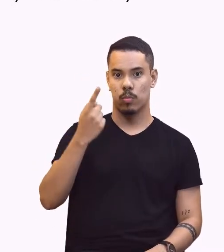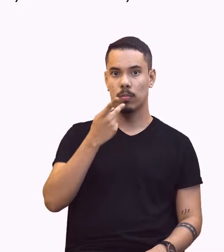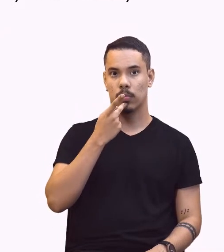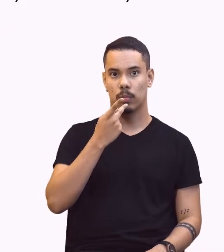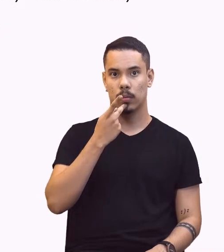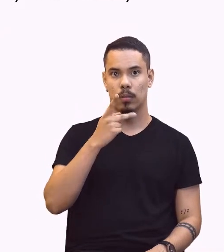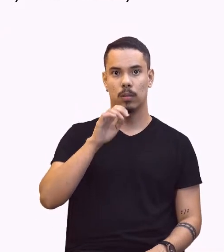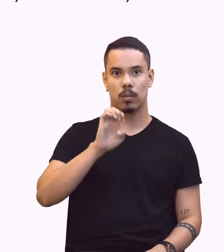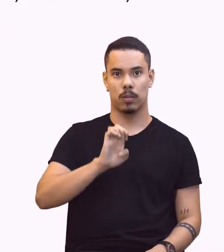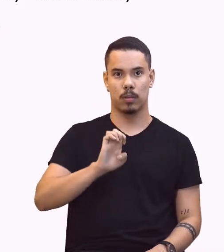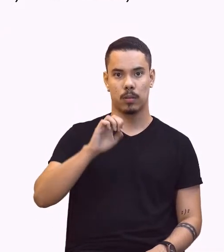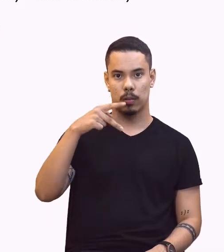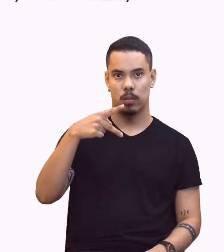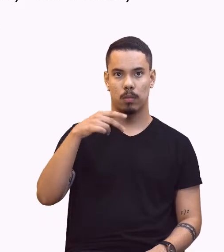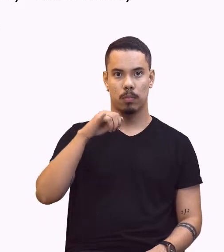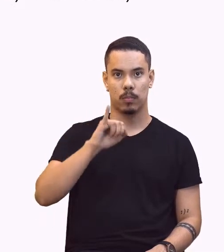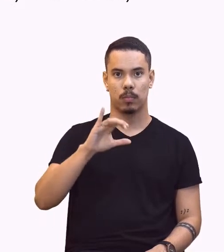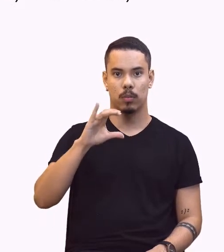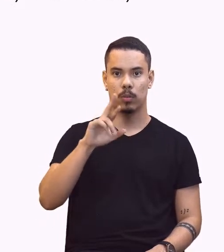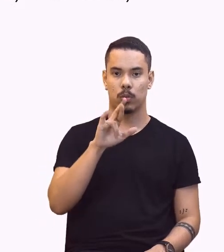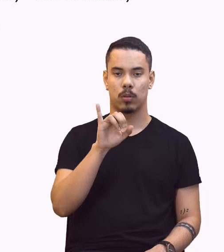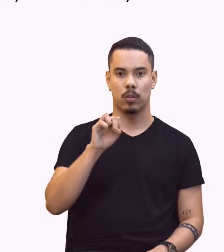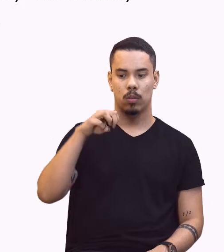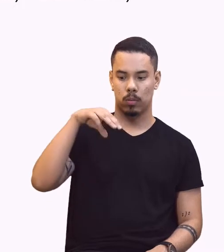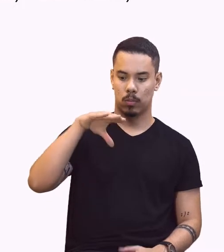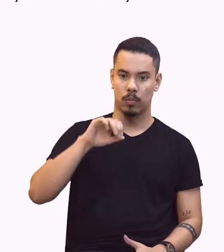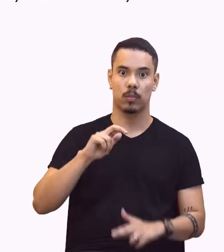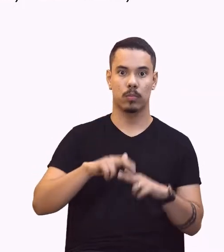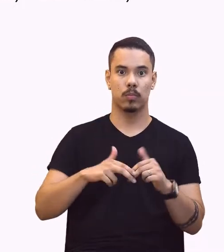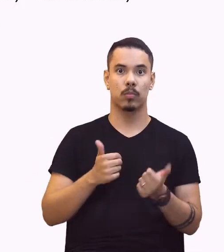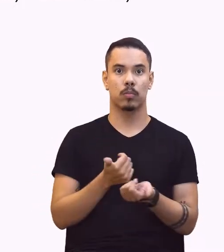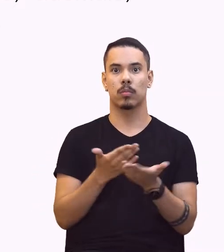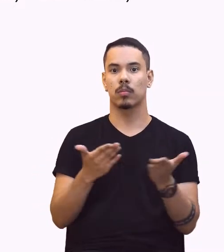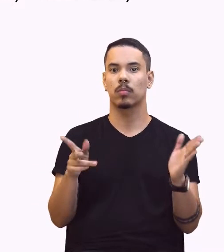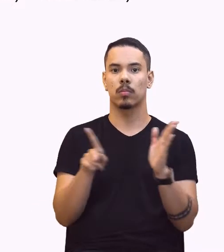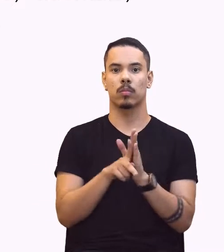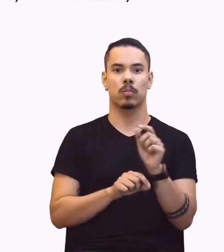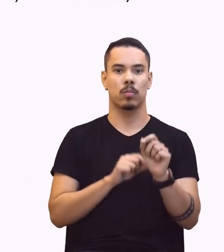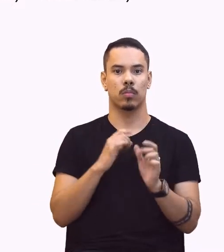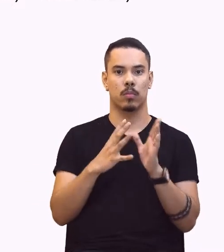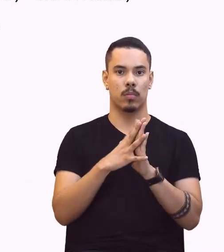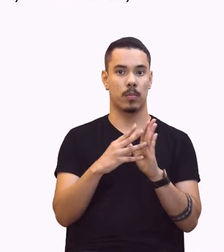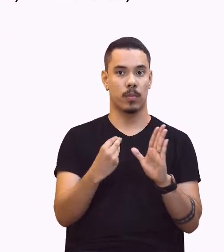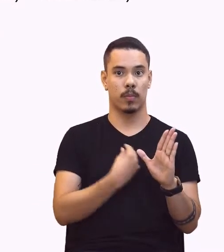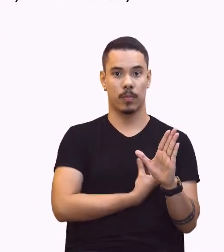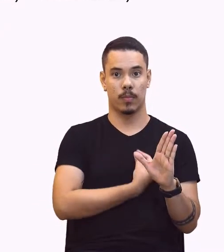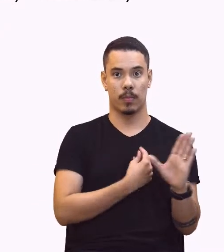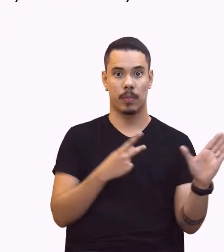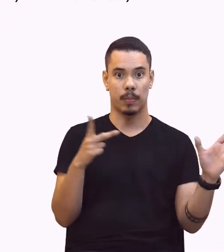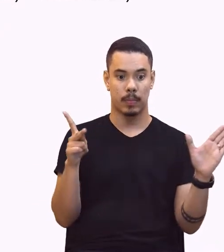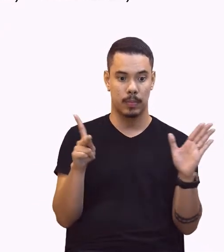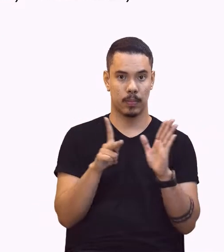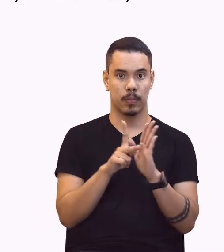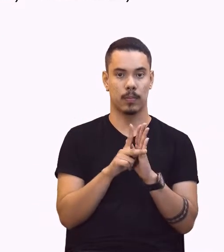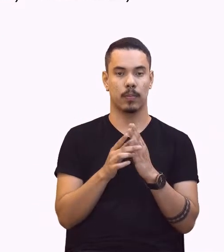epicurismo. E essas correntes propuseram modelos de vida nos quais os homens